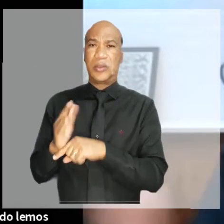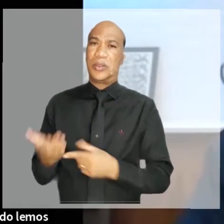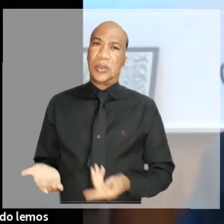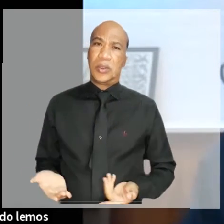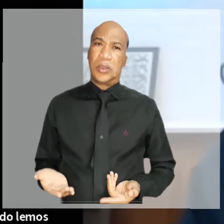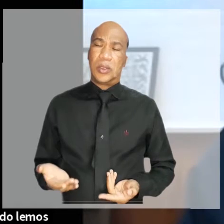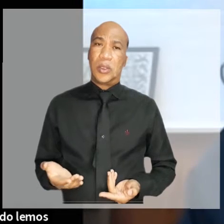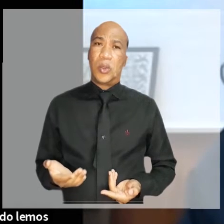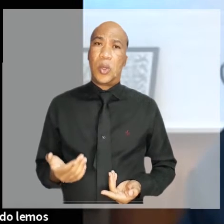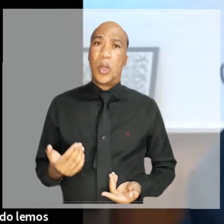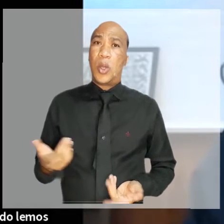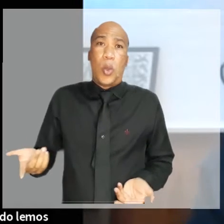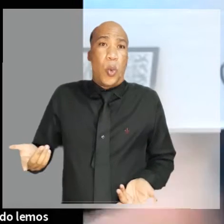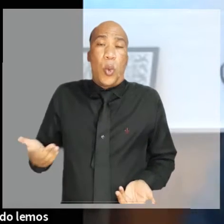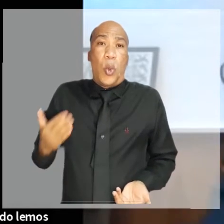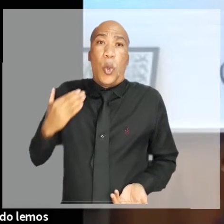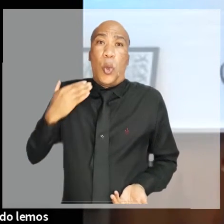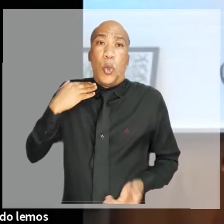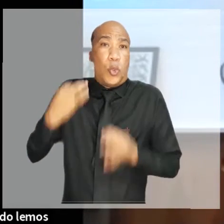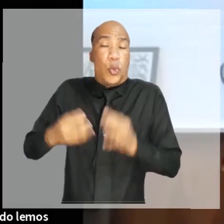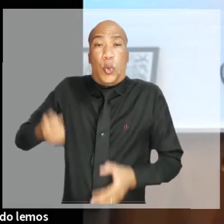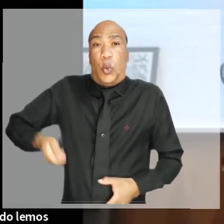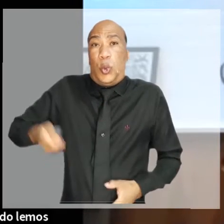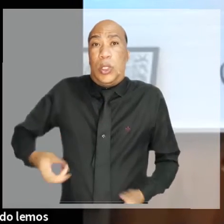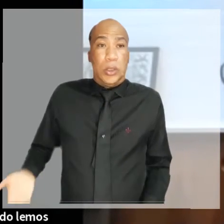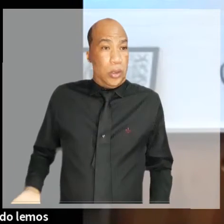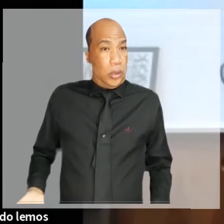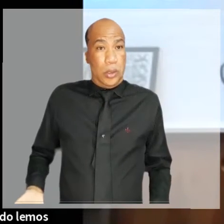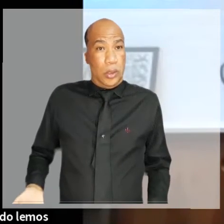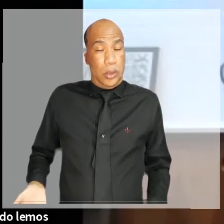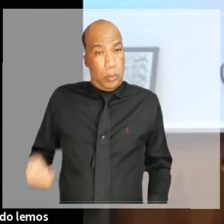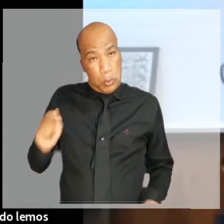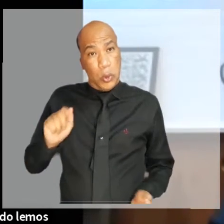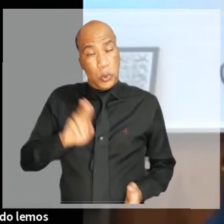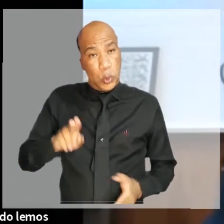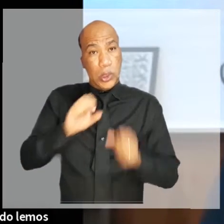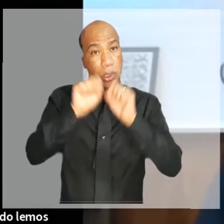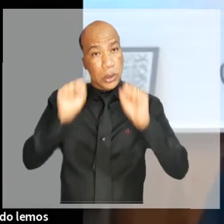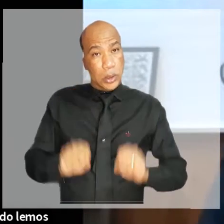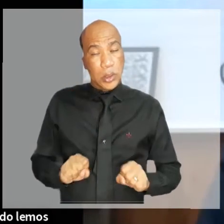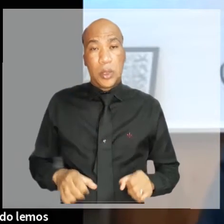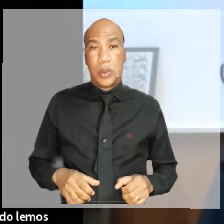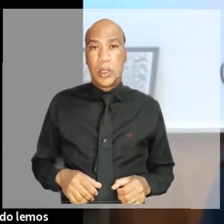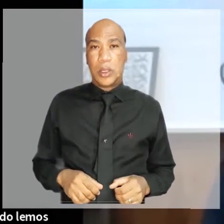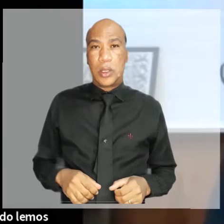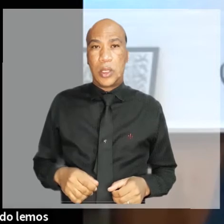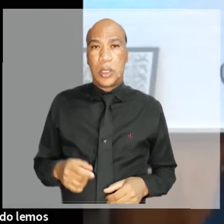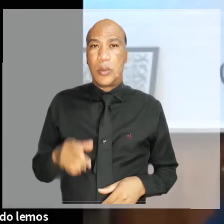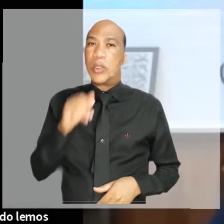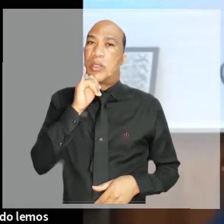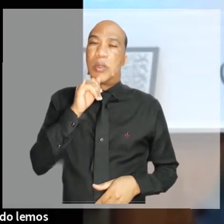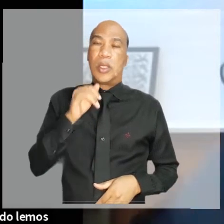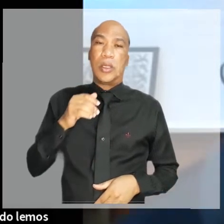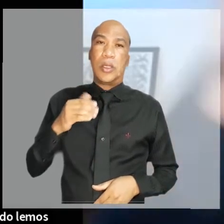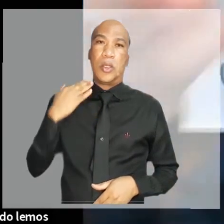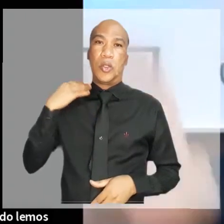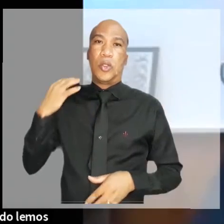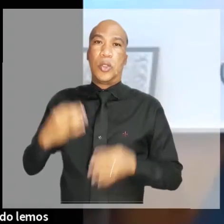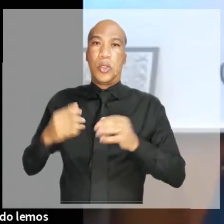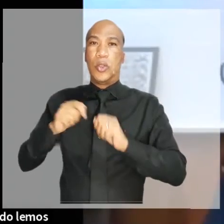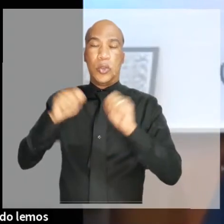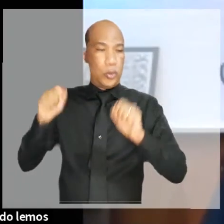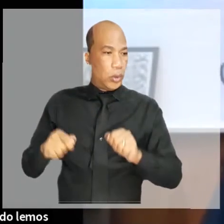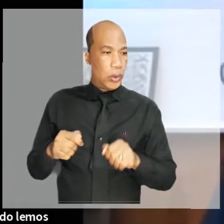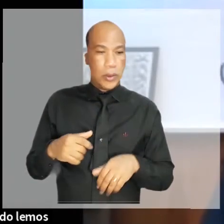processual, prefere ir numa law-tech do que usar o site do tribunal, porque às vezes o site do tribunal está devagar, ou ele pega